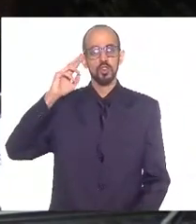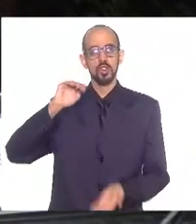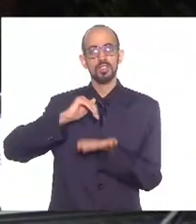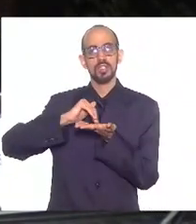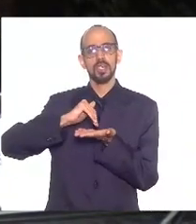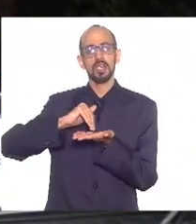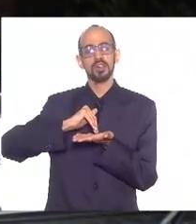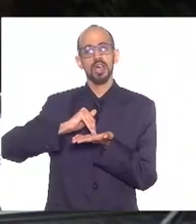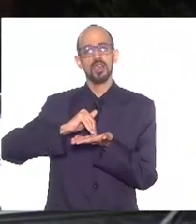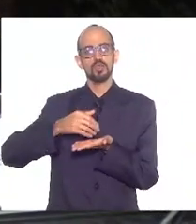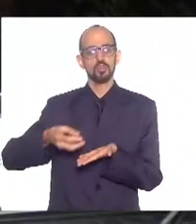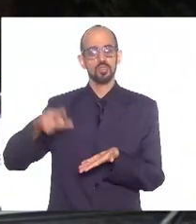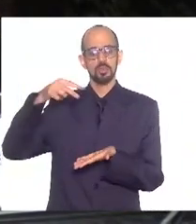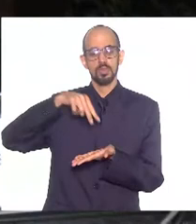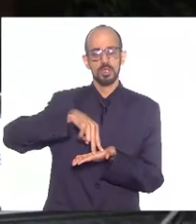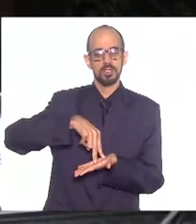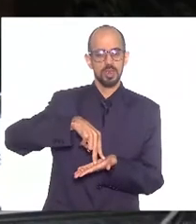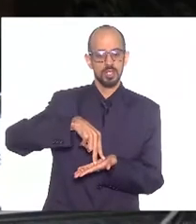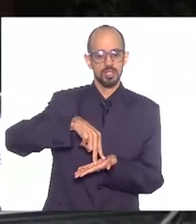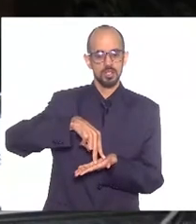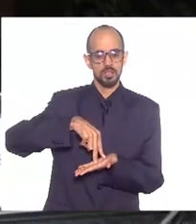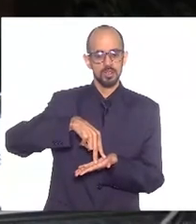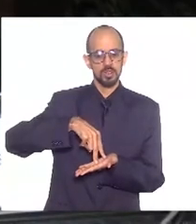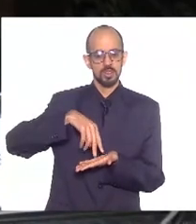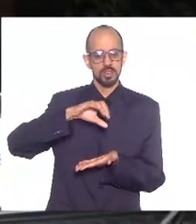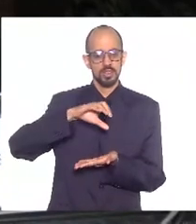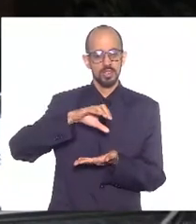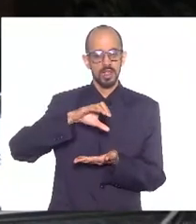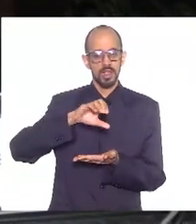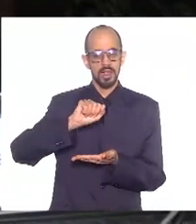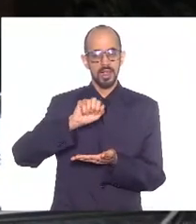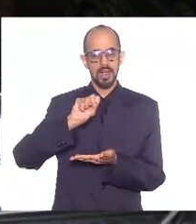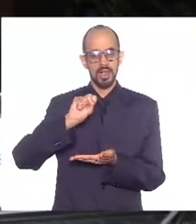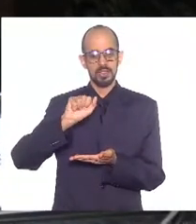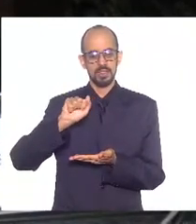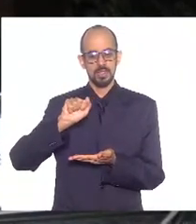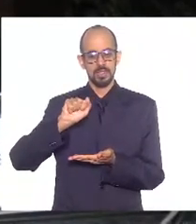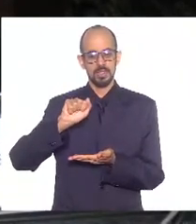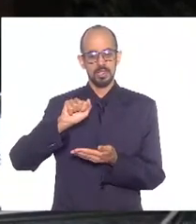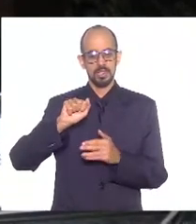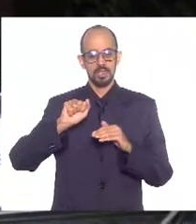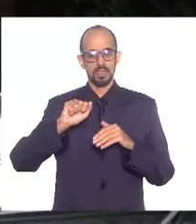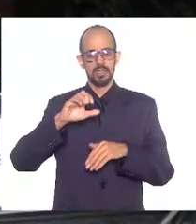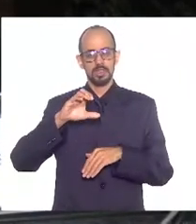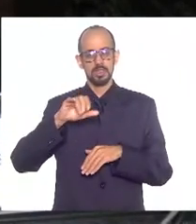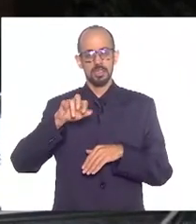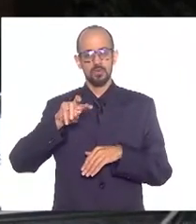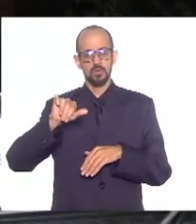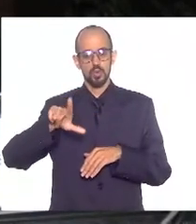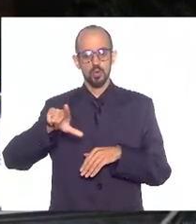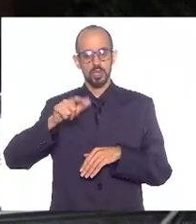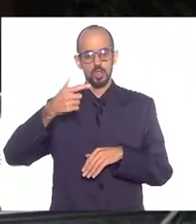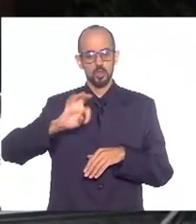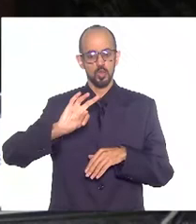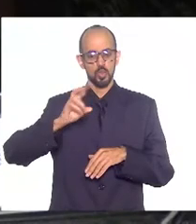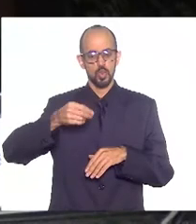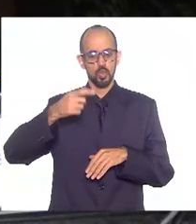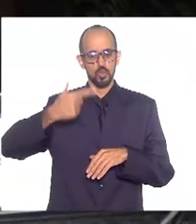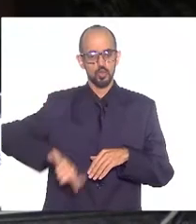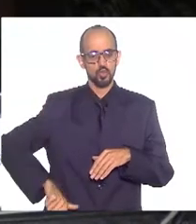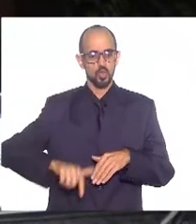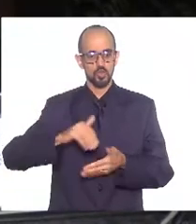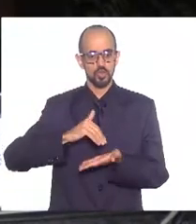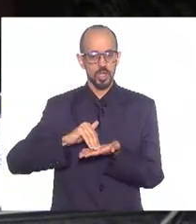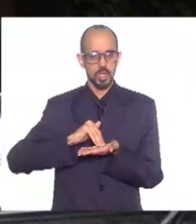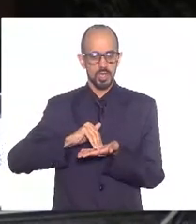presentes, Nicola Mitione, da Casa Civil, e cumprimento todos os outros secretários, em nome dos nossos